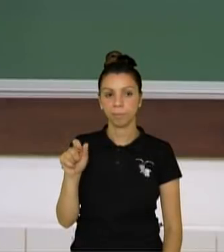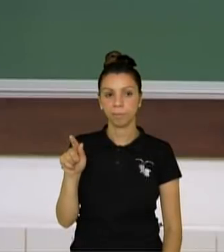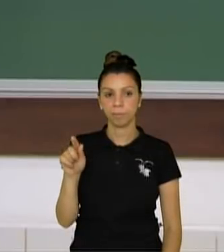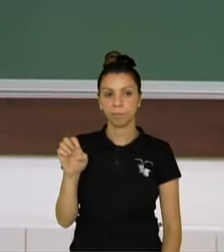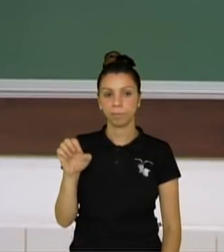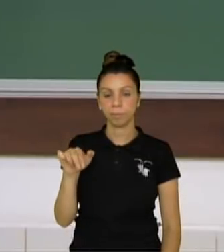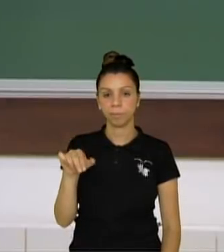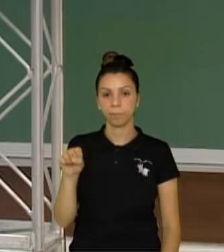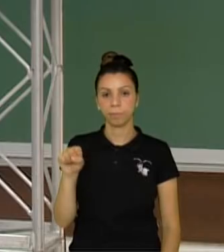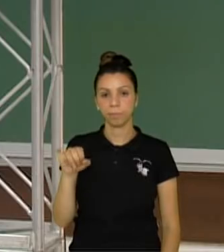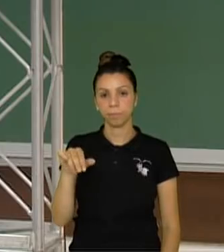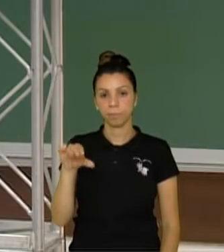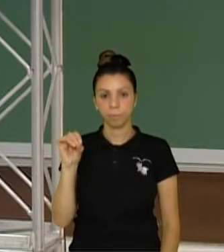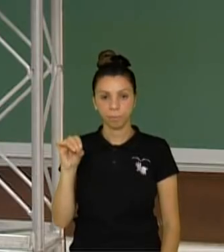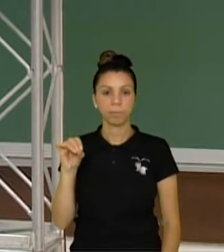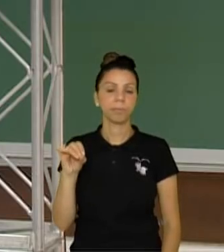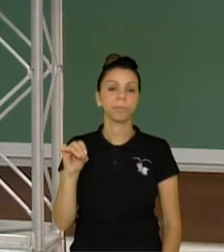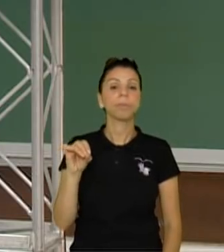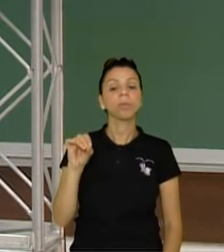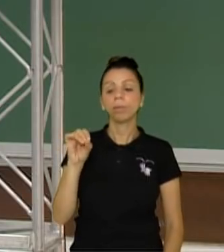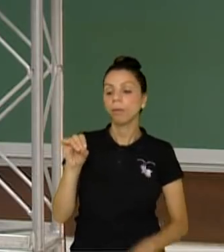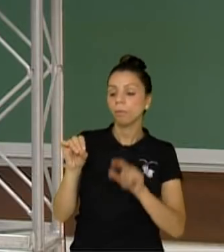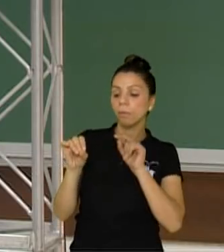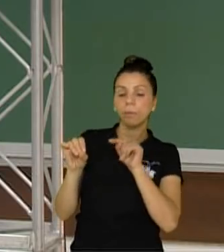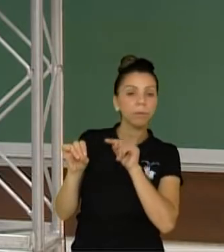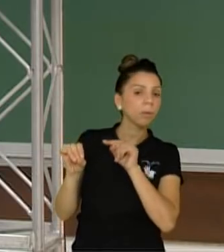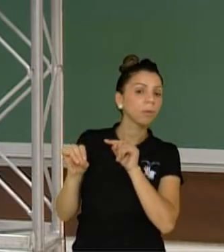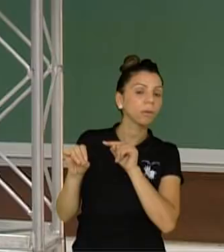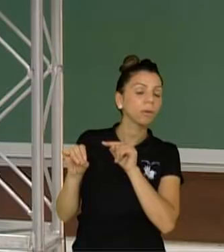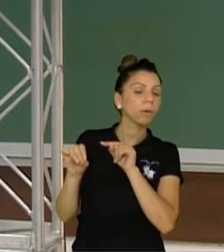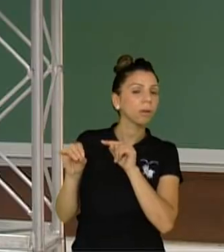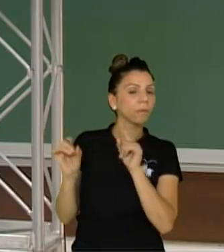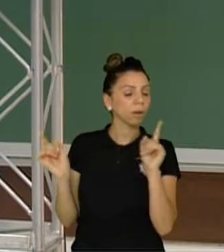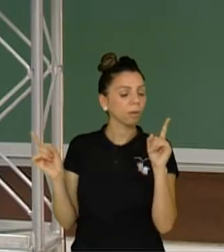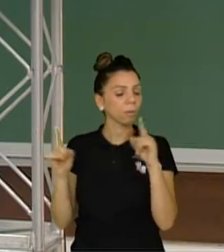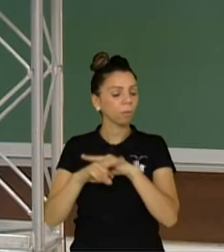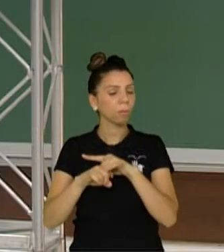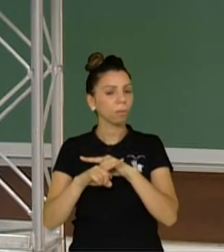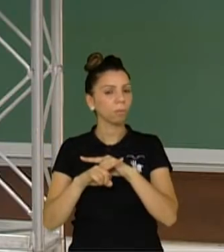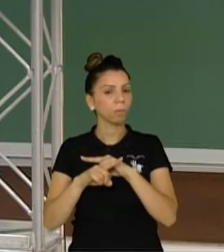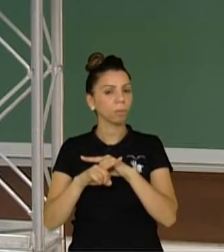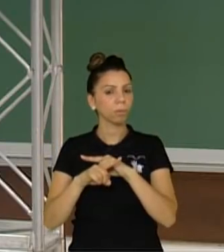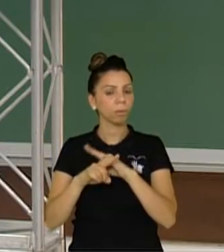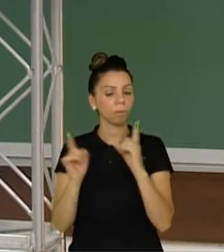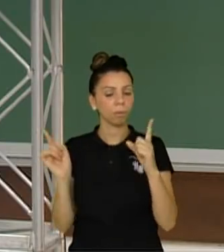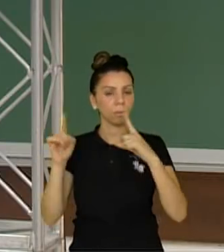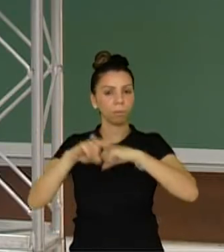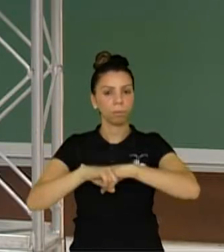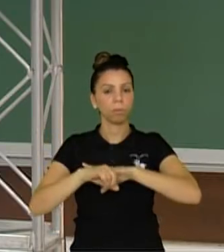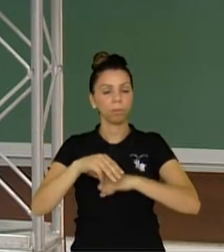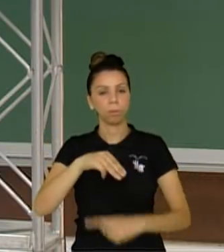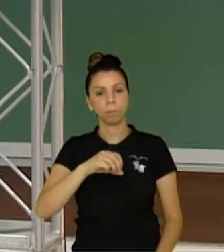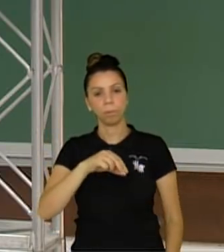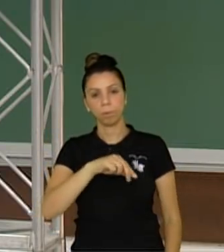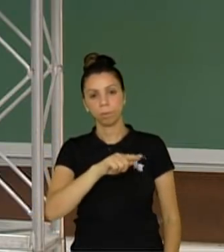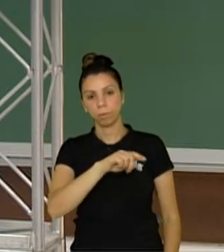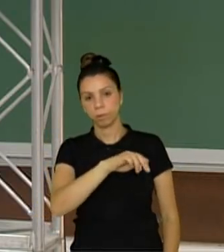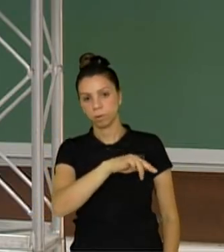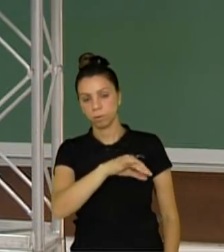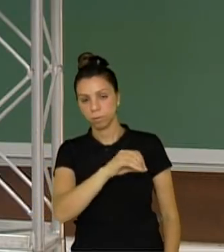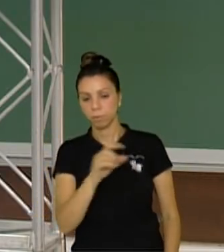poligenismo. O poligenismo, ele vai em oposição, ele vai ao caminho contrário do que